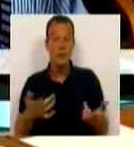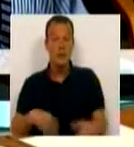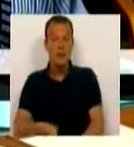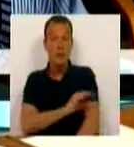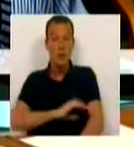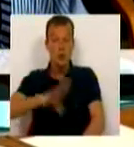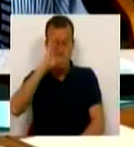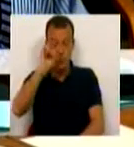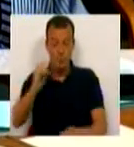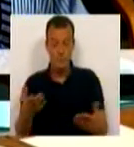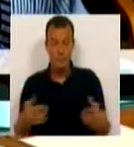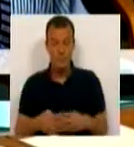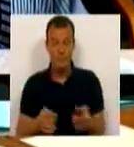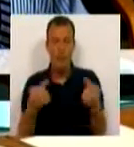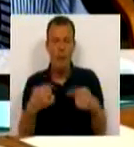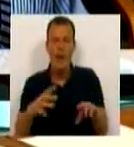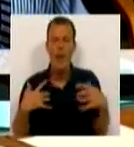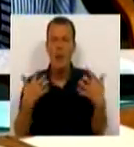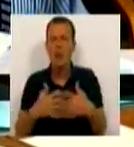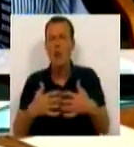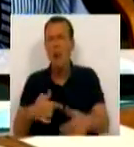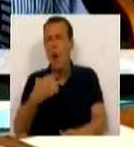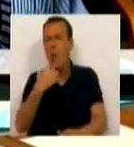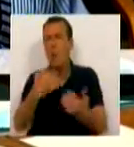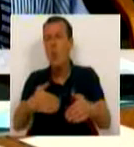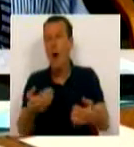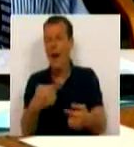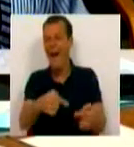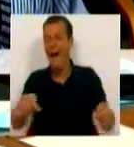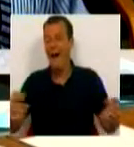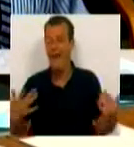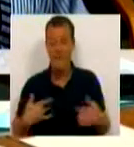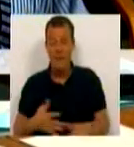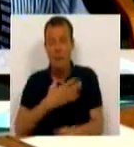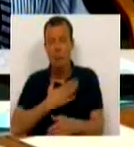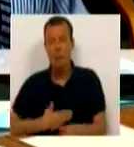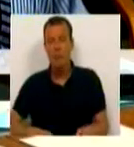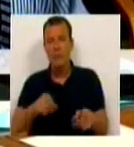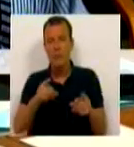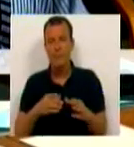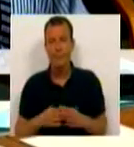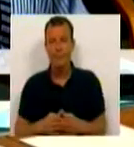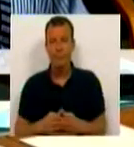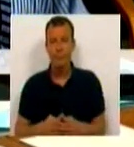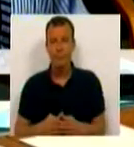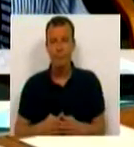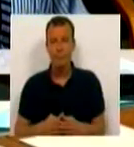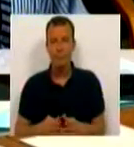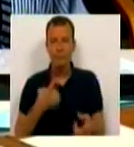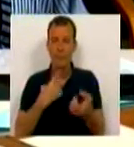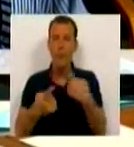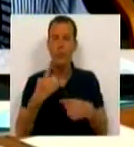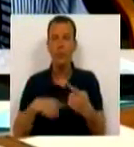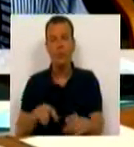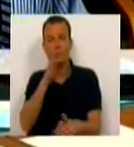Senhor Ministro, há muitas dúvidas que estão em cima da mesa e eu gostaria de lhe fazer algumas